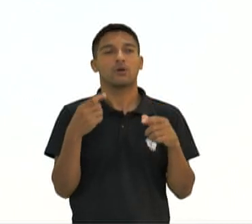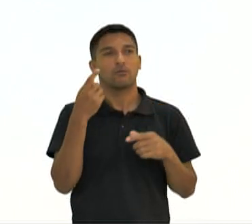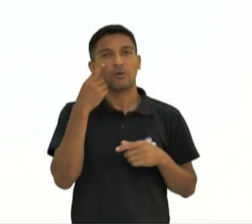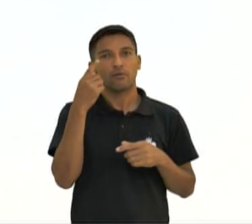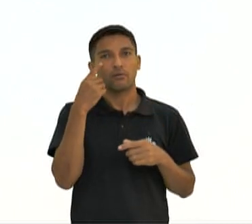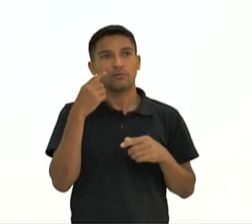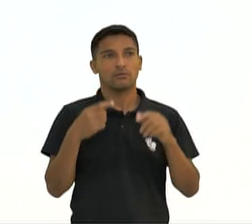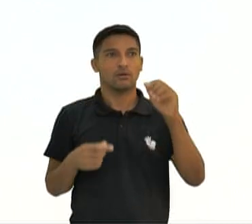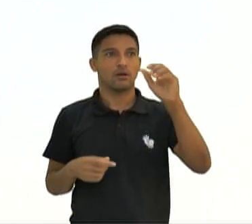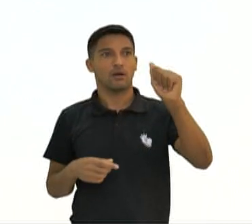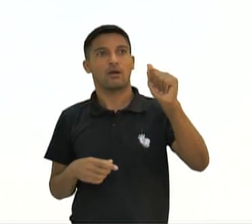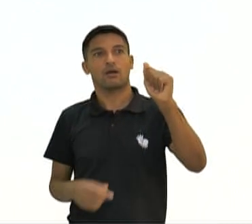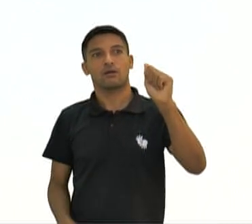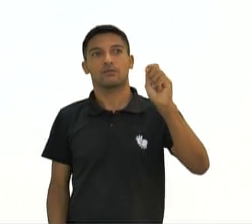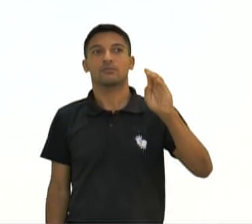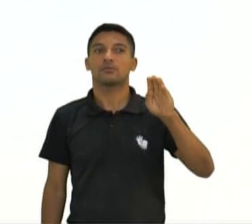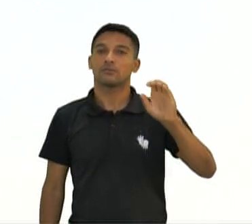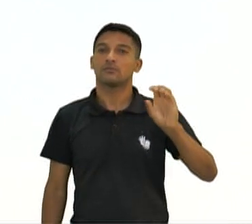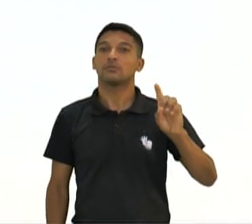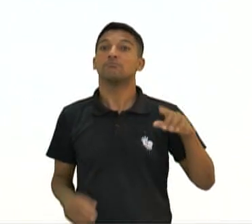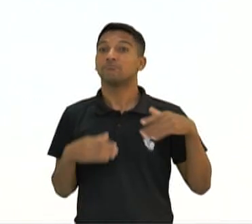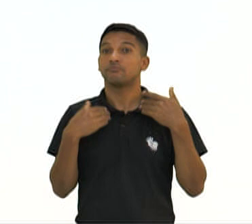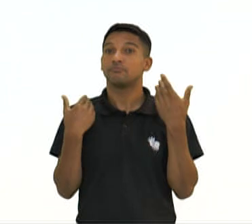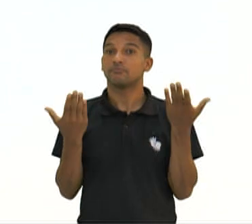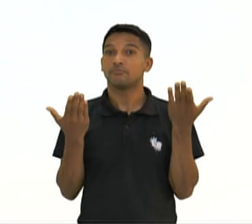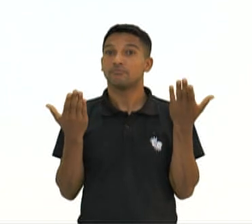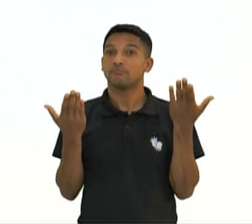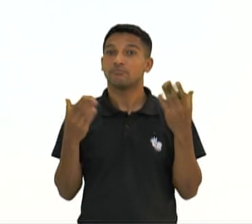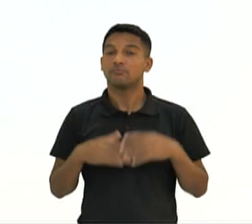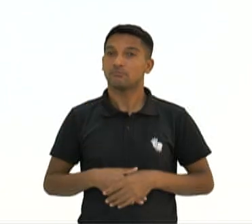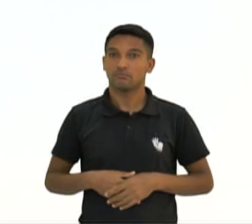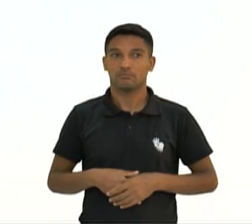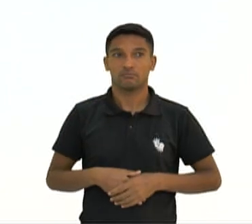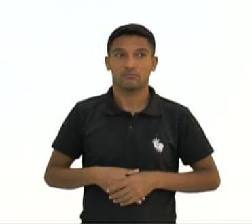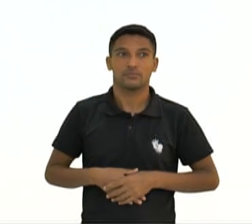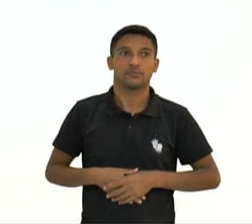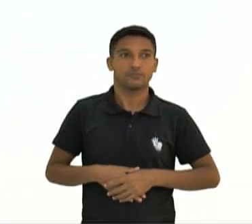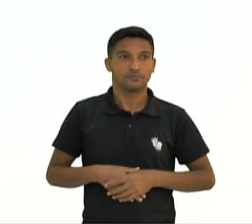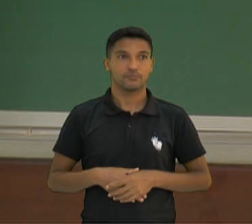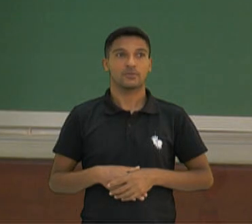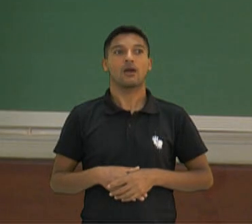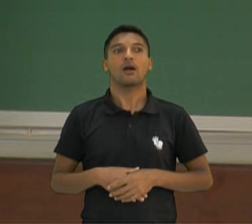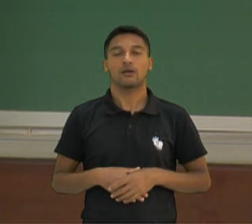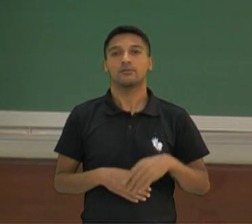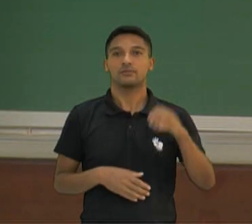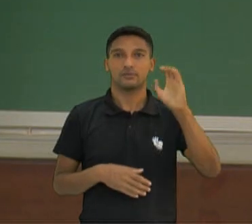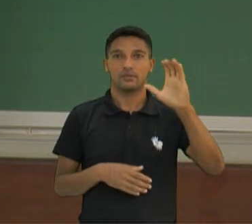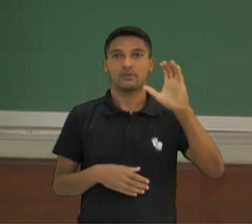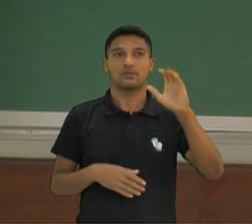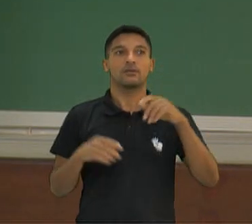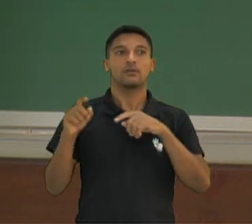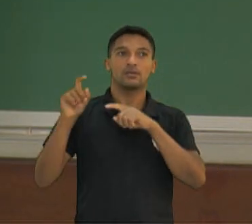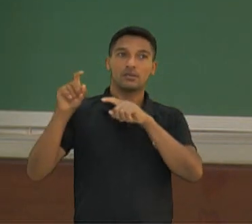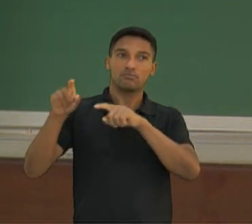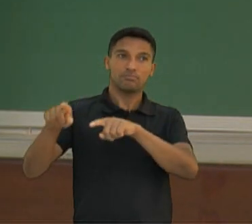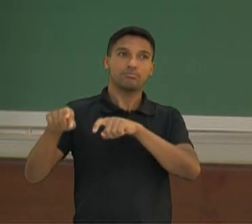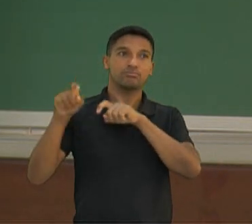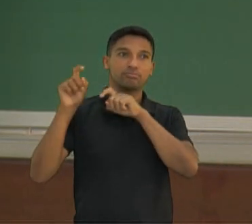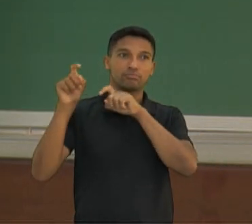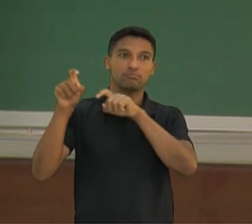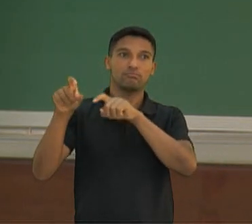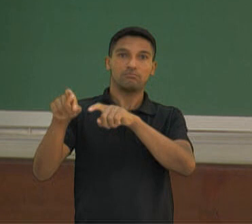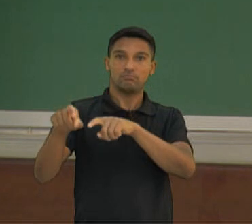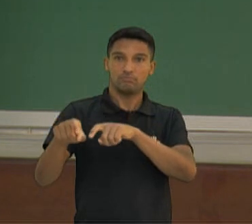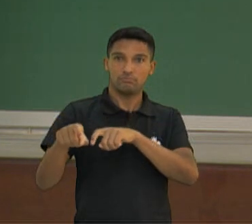C agropecuárias ou letra D esportivas. Falamos há pouco aí nas atividades agropecuárias, mas a partir aí do